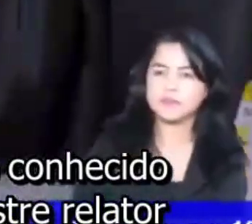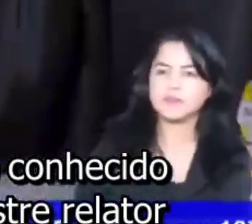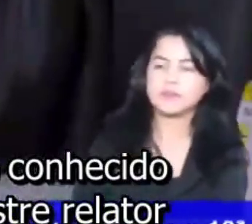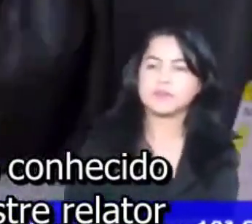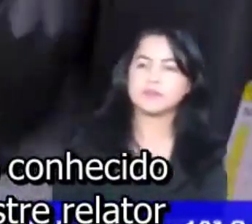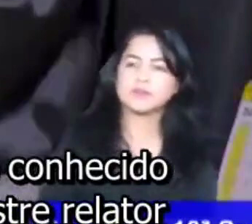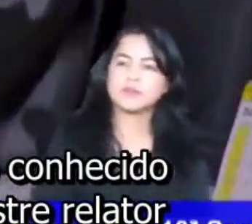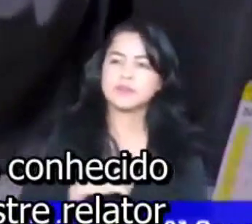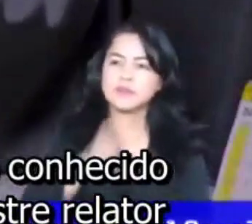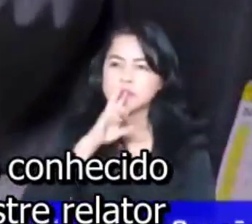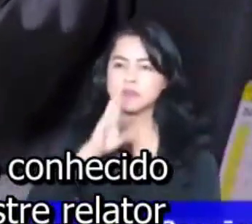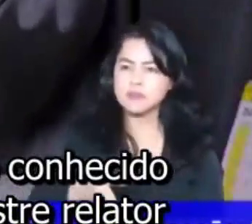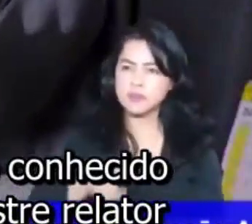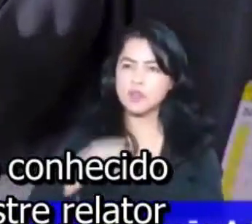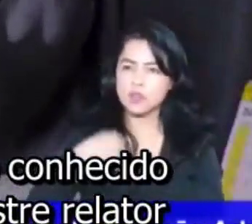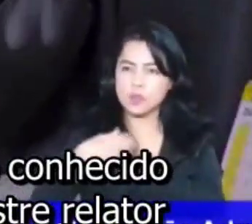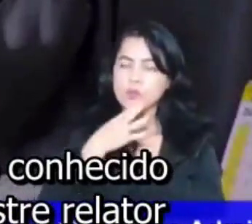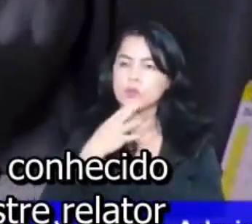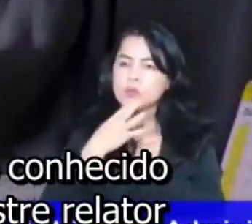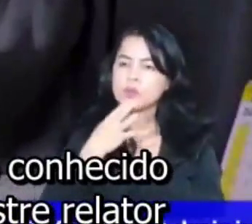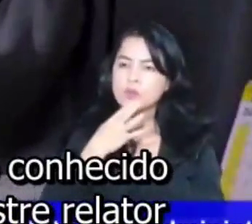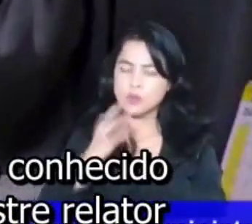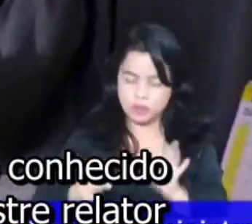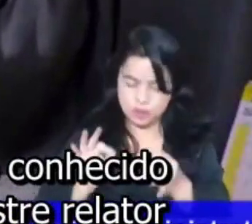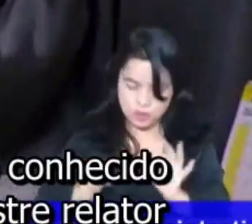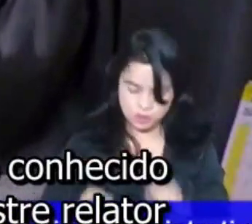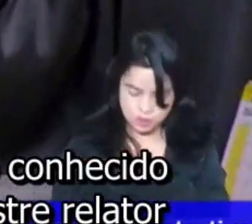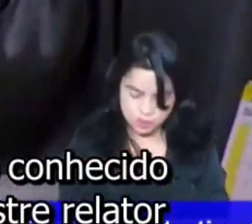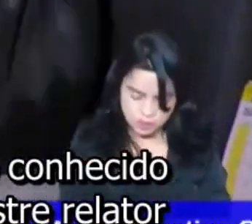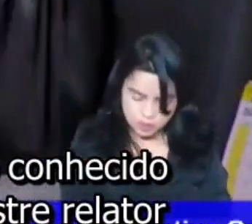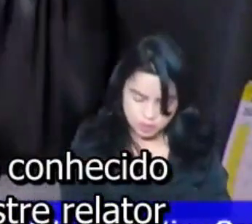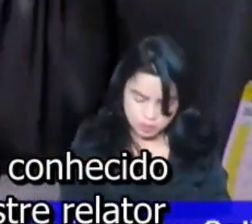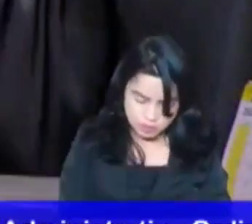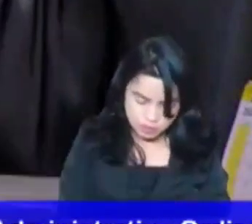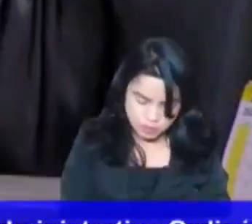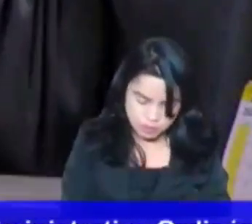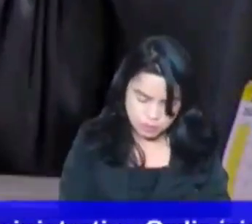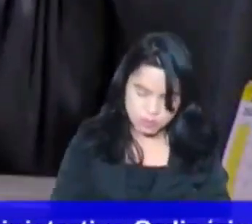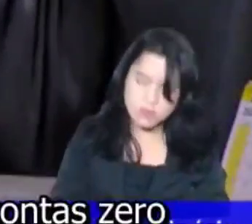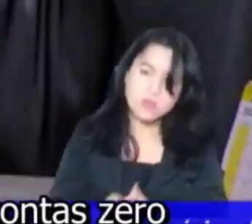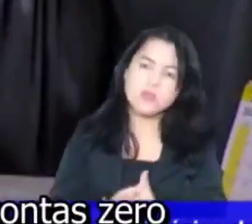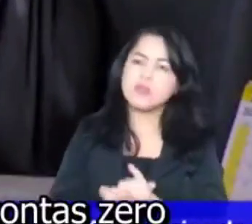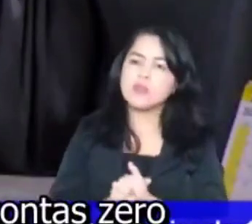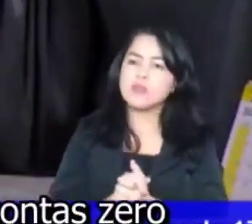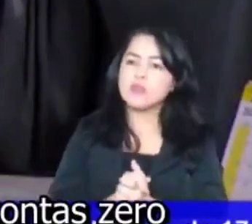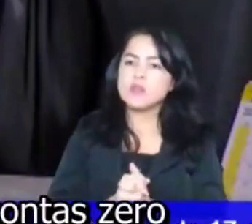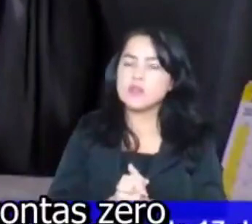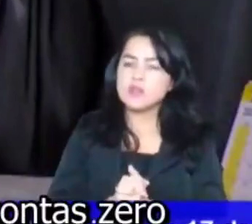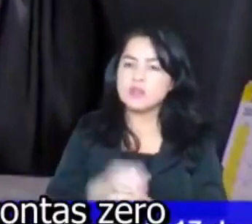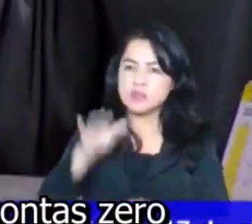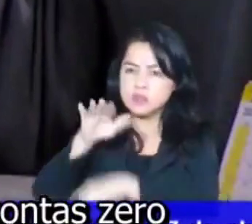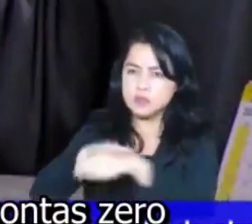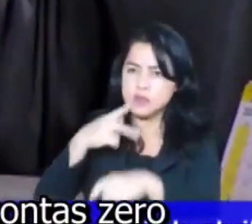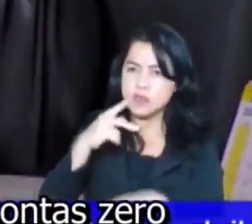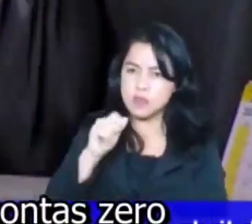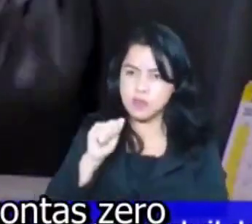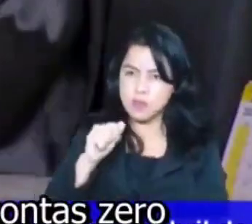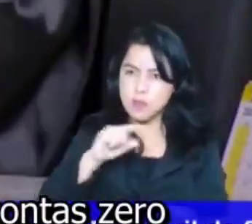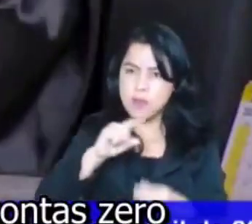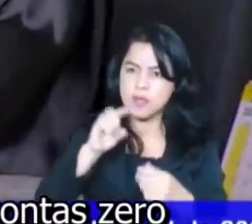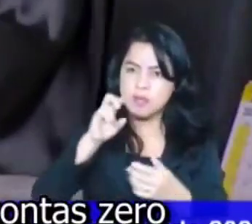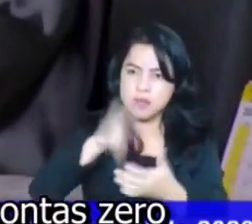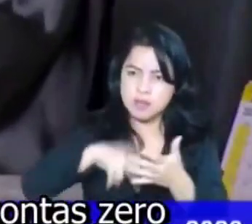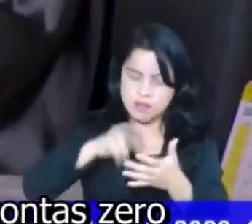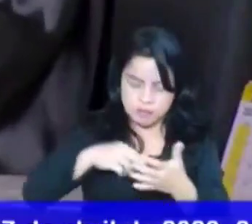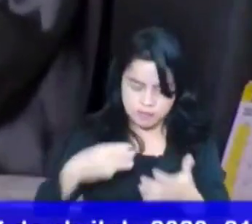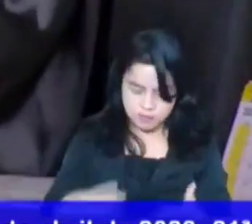no desembargador João Lages. Tudo nos termos do voto do ilustre relator. Chamo agora, Paola, o item 3 da pauta, é a